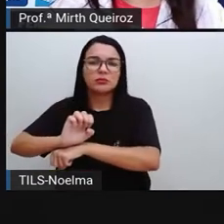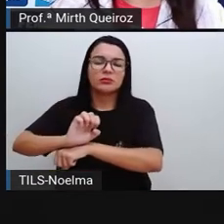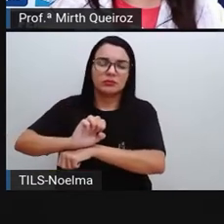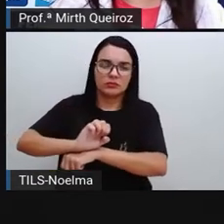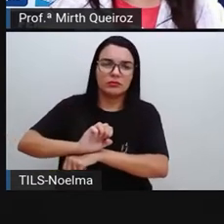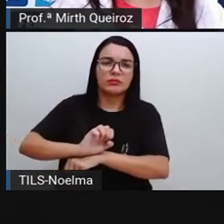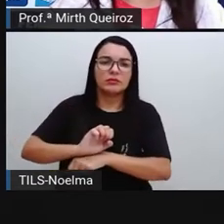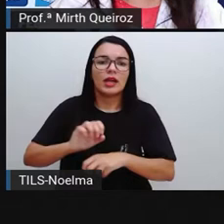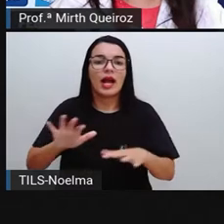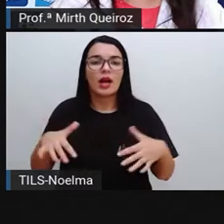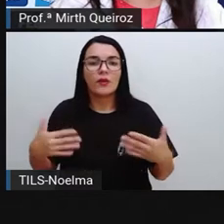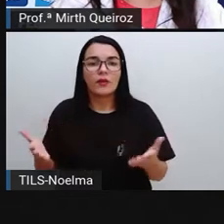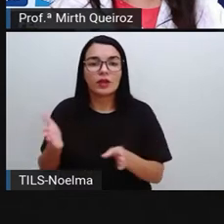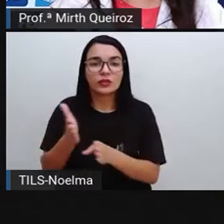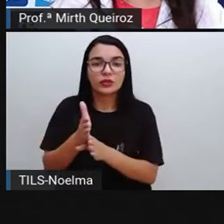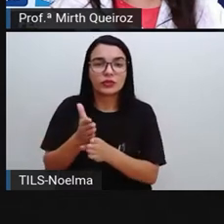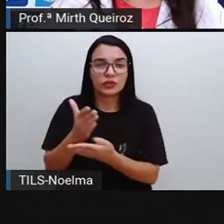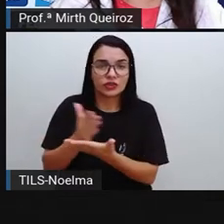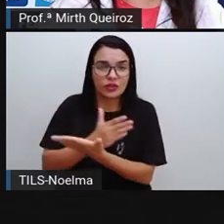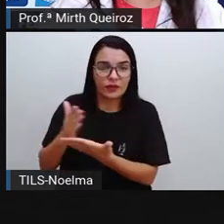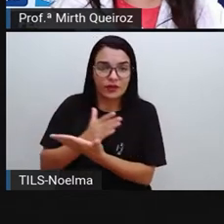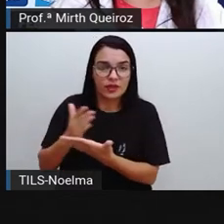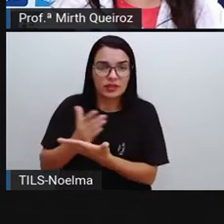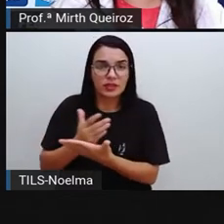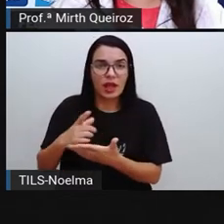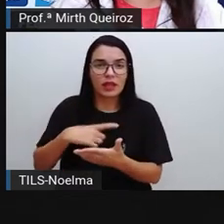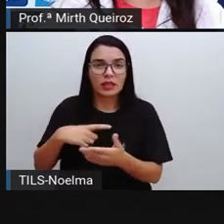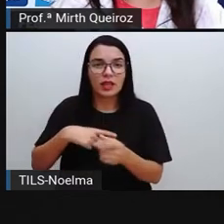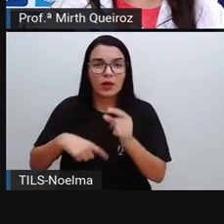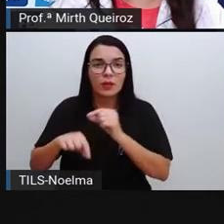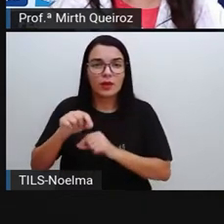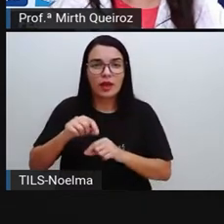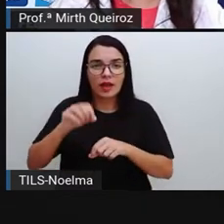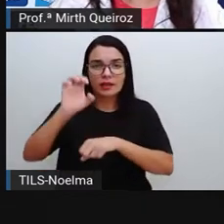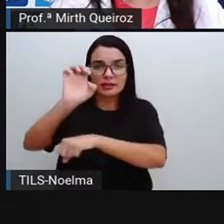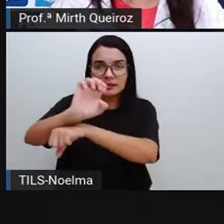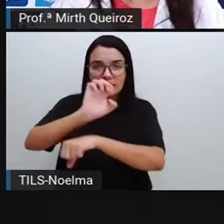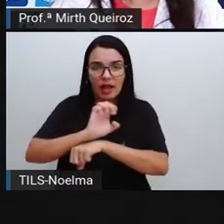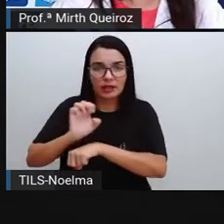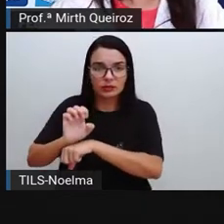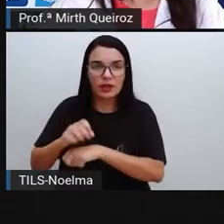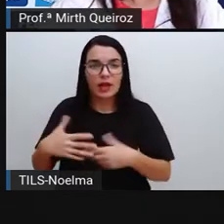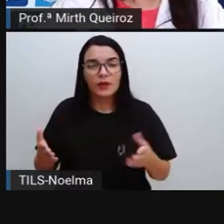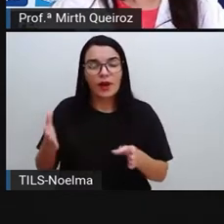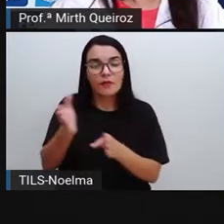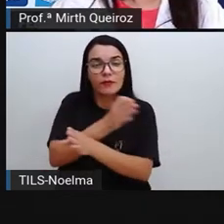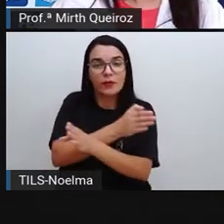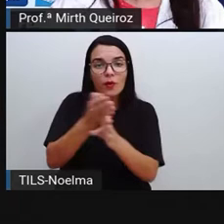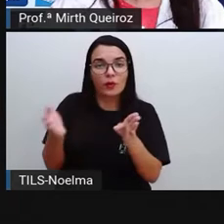entre um país e outro. Vai pegar um pouquinho da terra de cada um, certo?